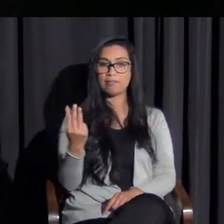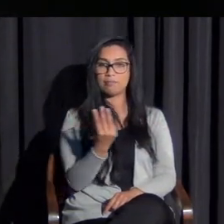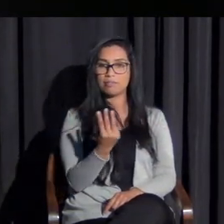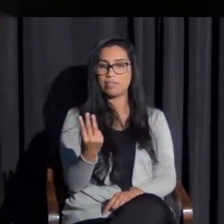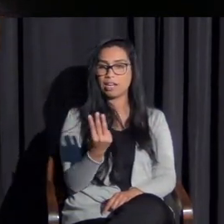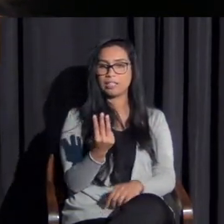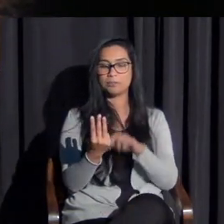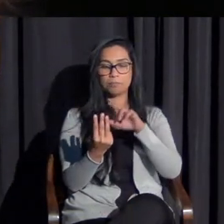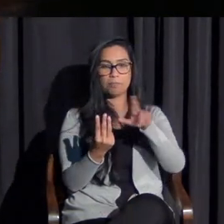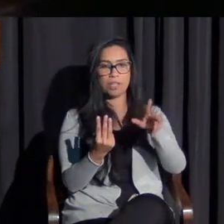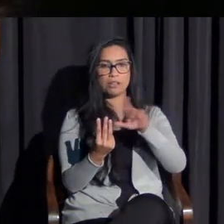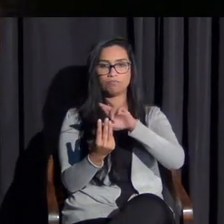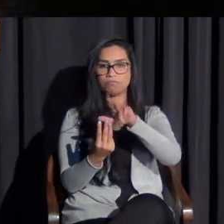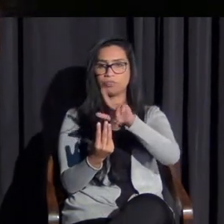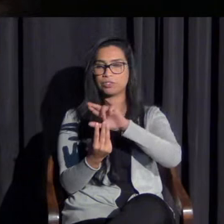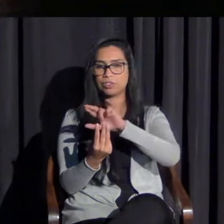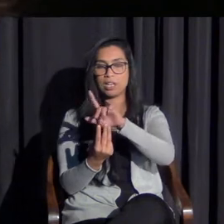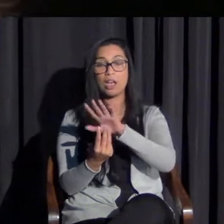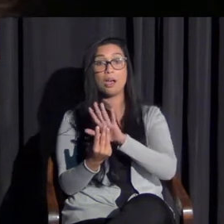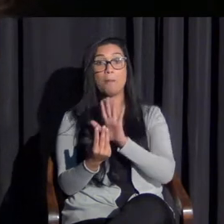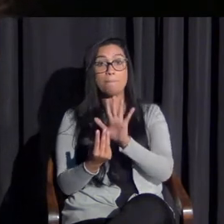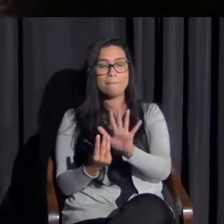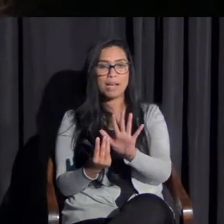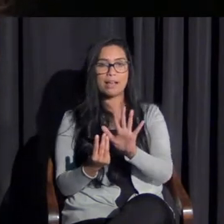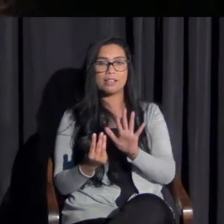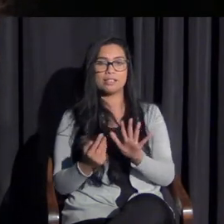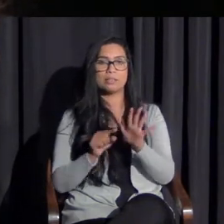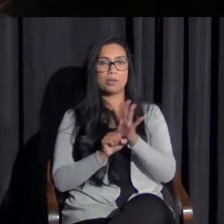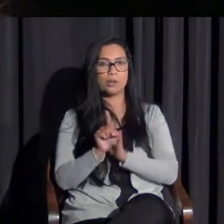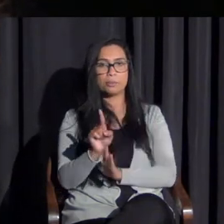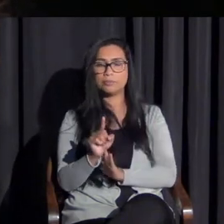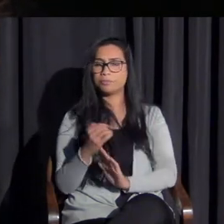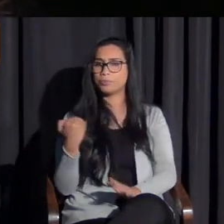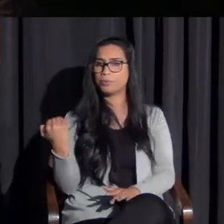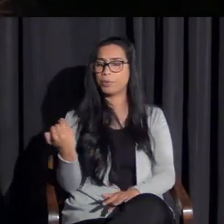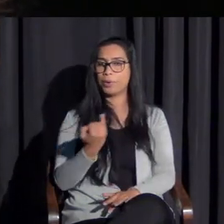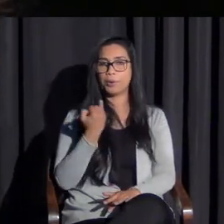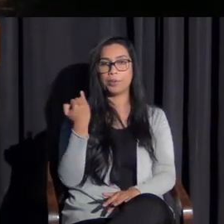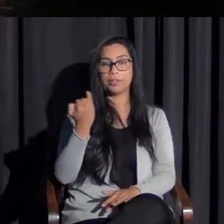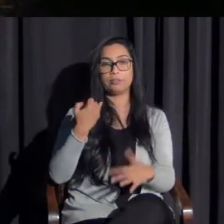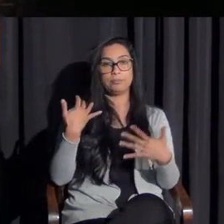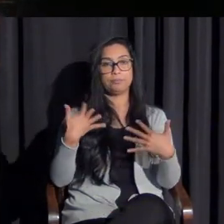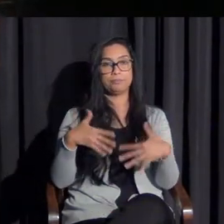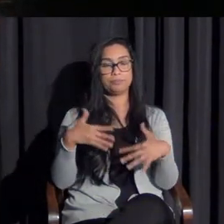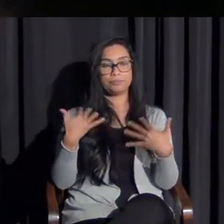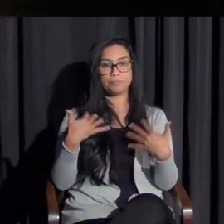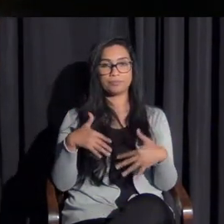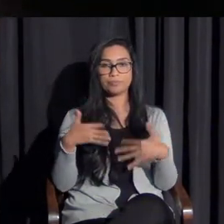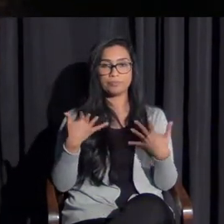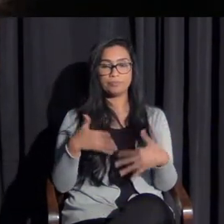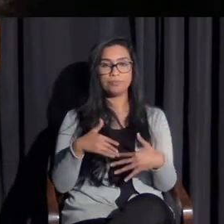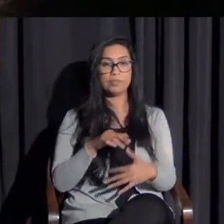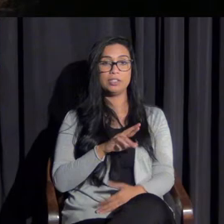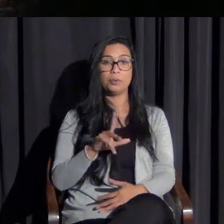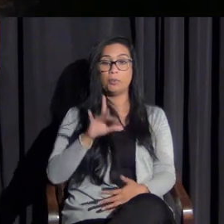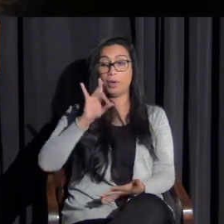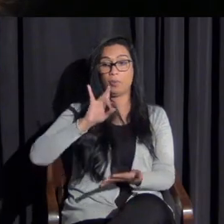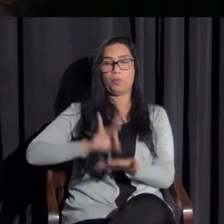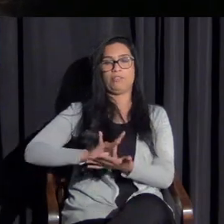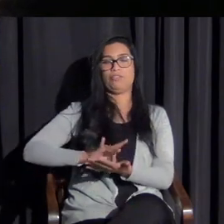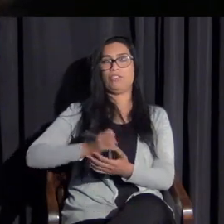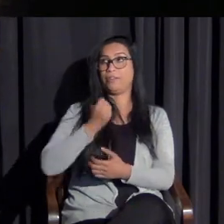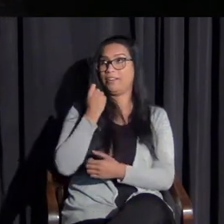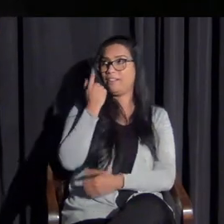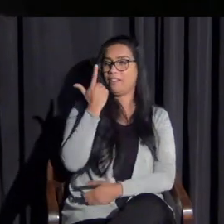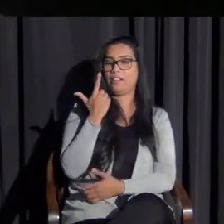bastante distintas. Mas uma pergunta fundamental, né, para a gente fazer, e eu não faço, não é original minha, né, mas